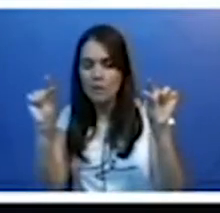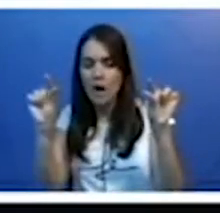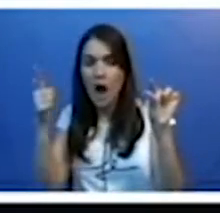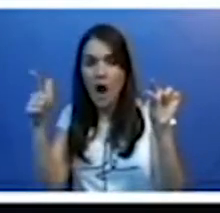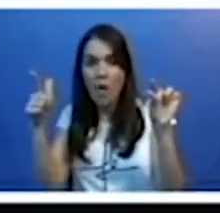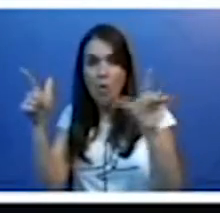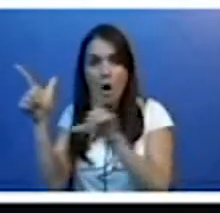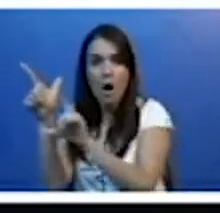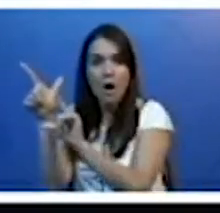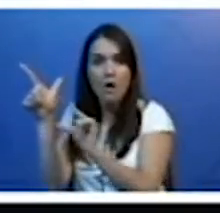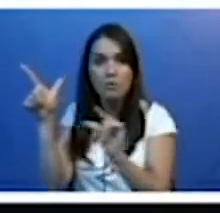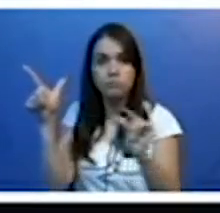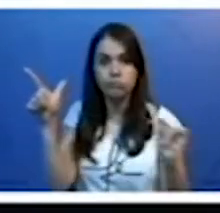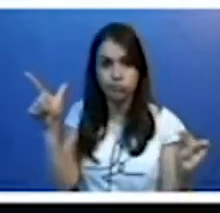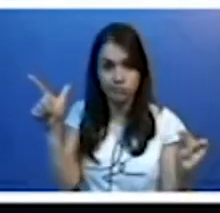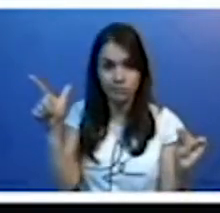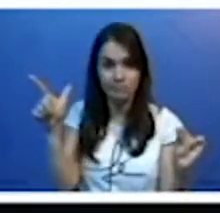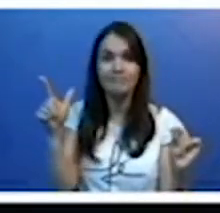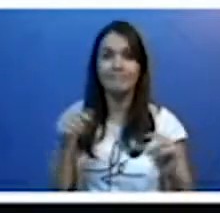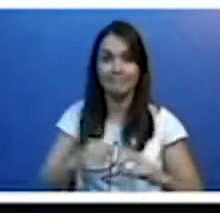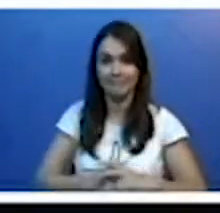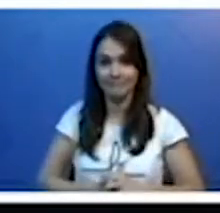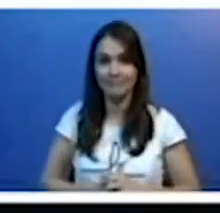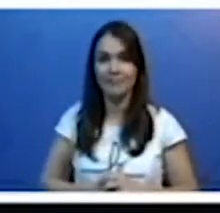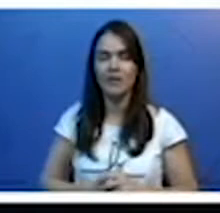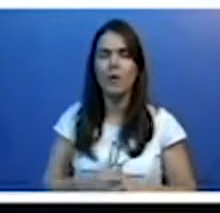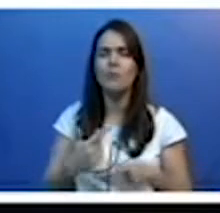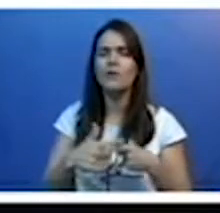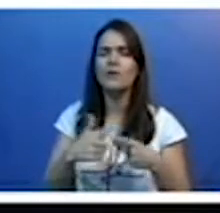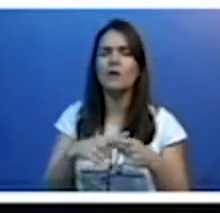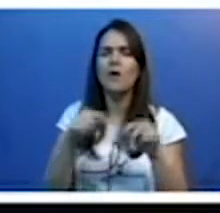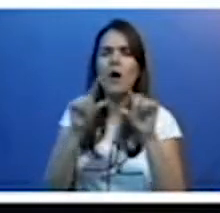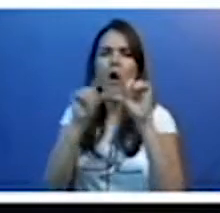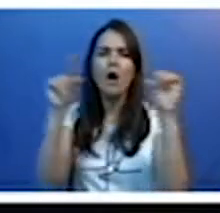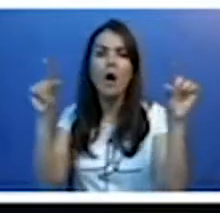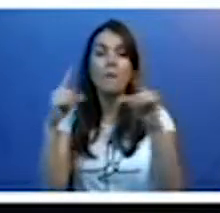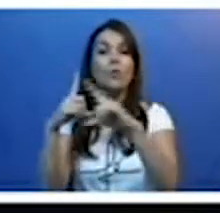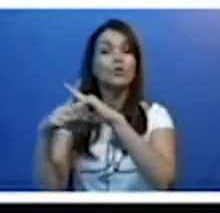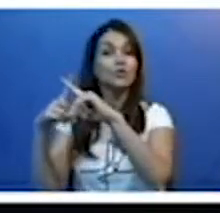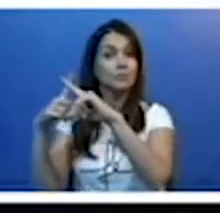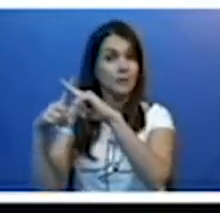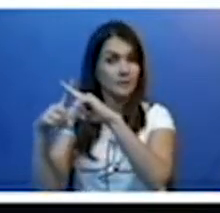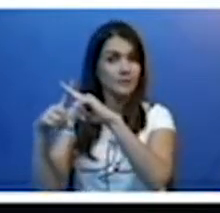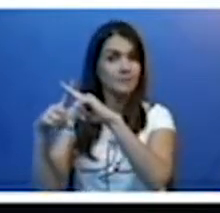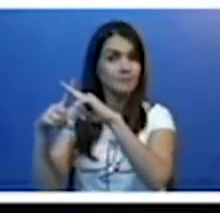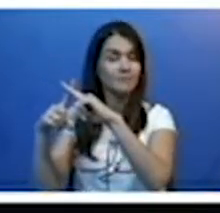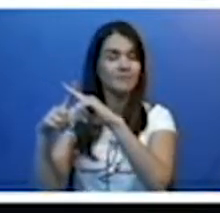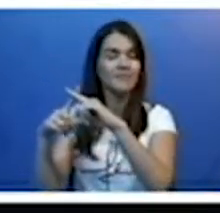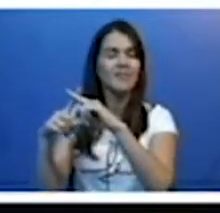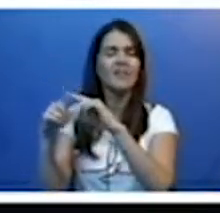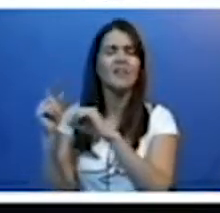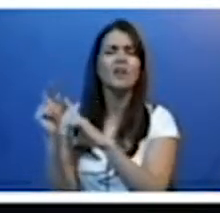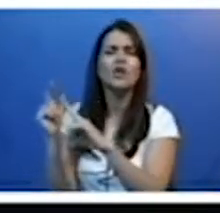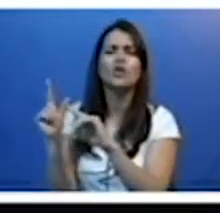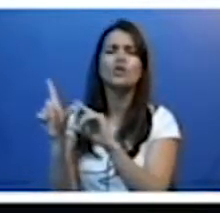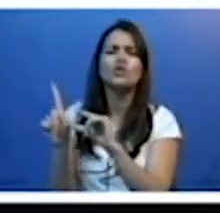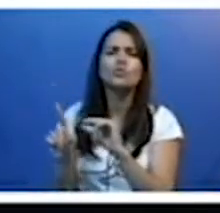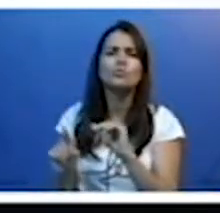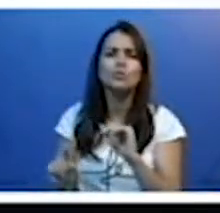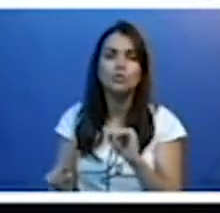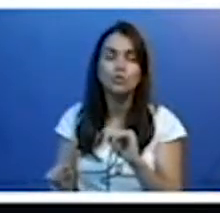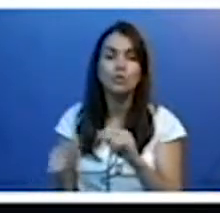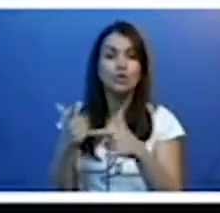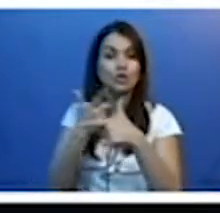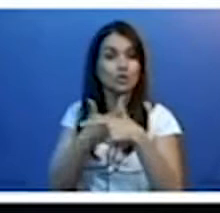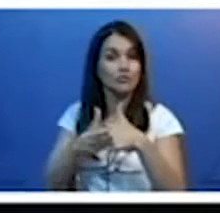que forma? A que aumenta vai multiplicar por um valor, a que diminui vai dividir